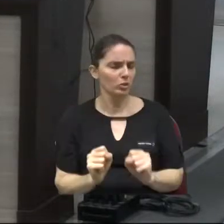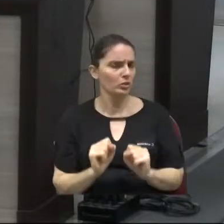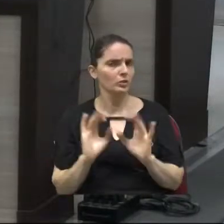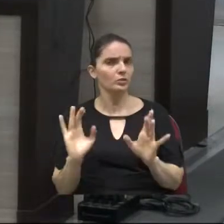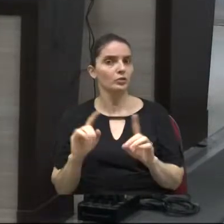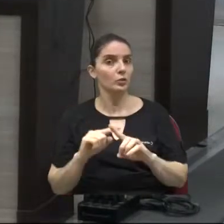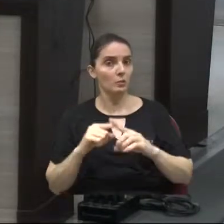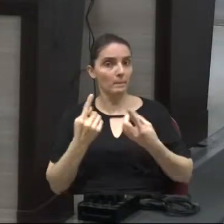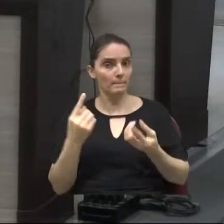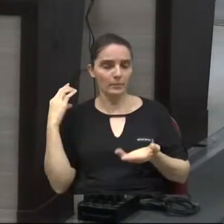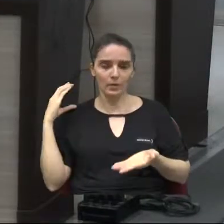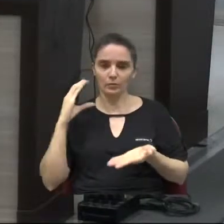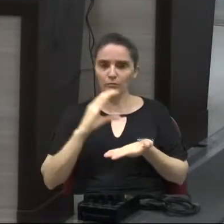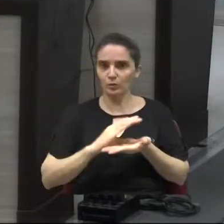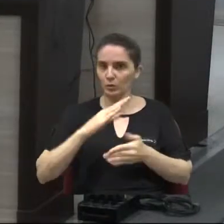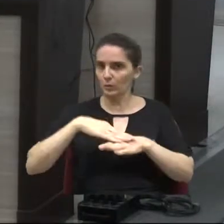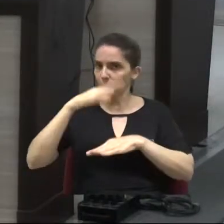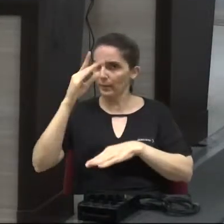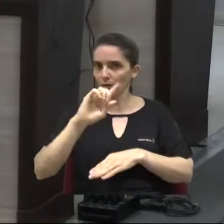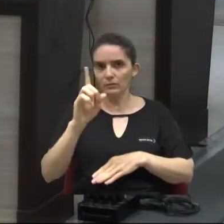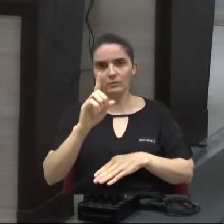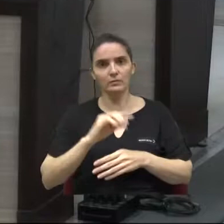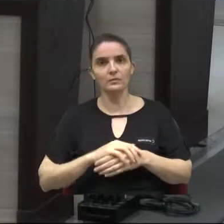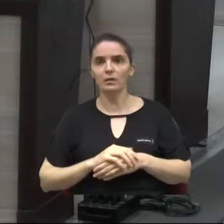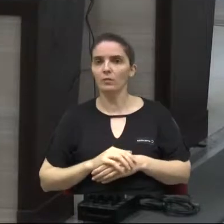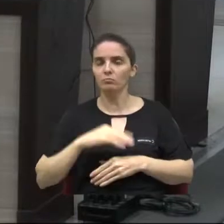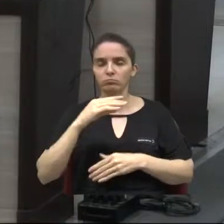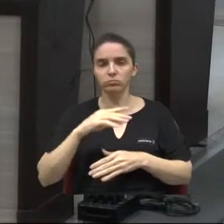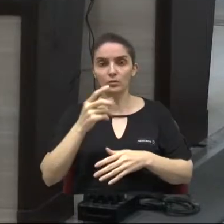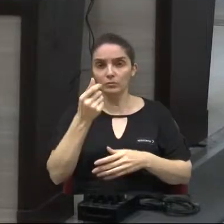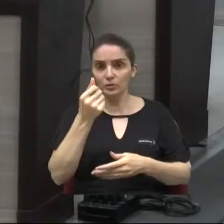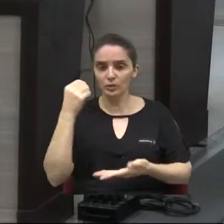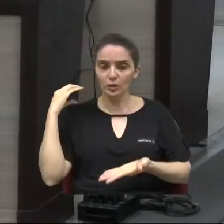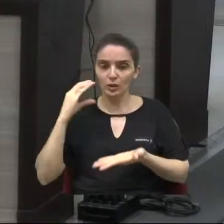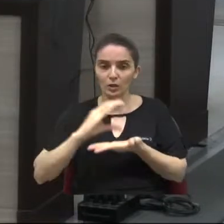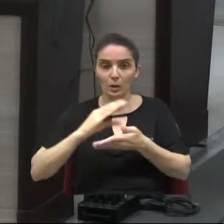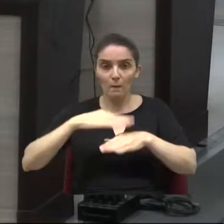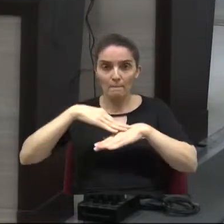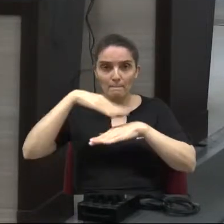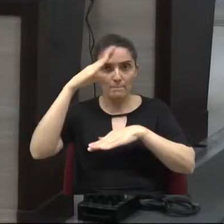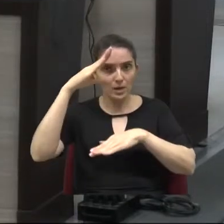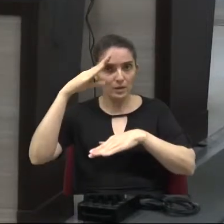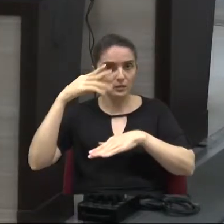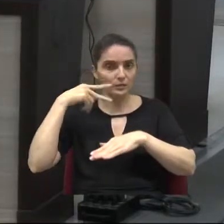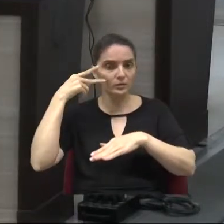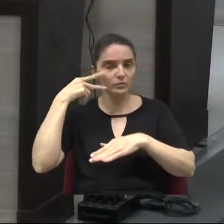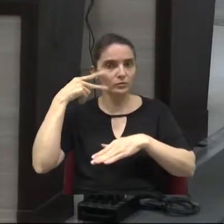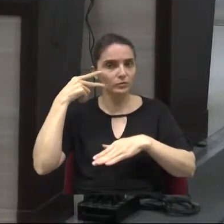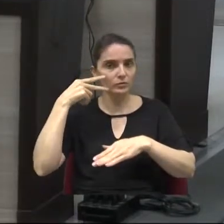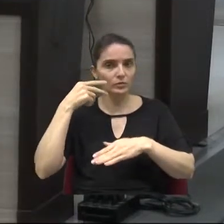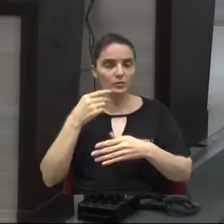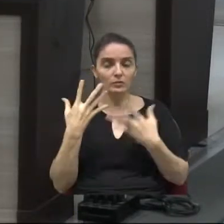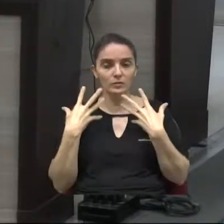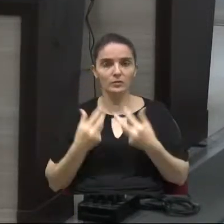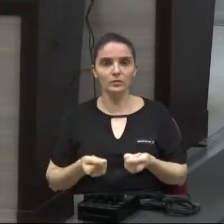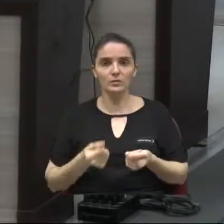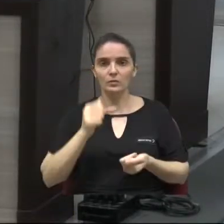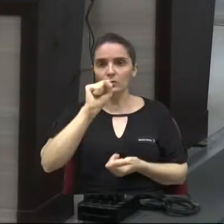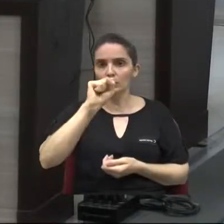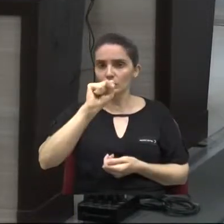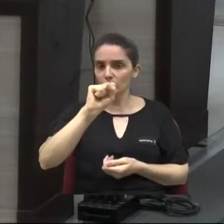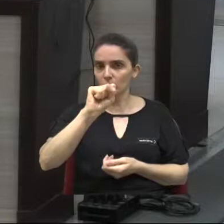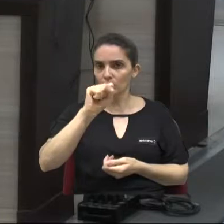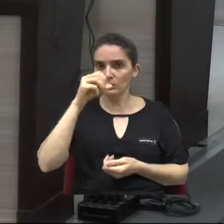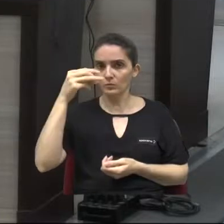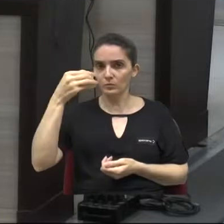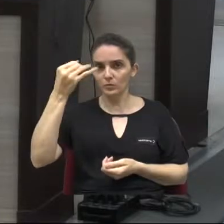mas que não use mais depois. Agora, ele não pode passar do valor, que, se eu não me engano, é 8 milhões e 200 mil. Não pode passar